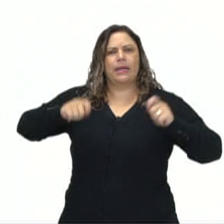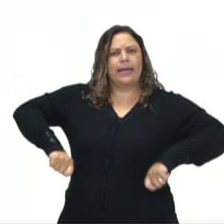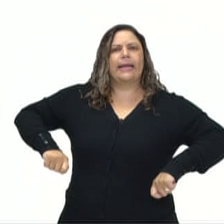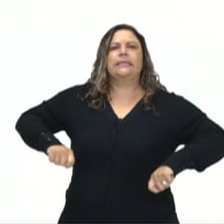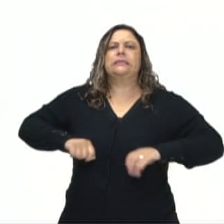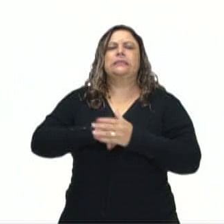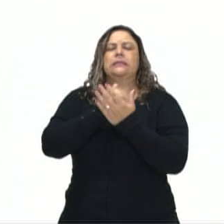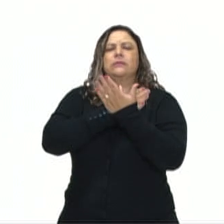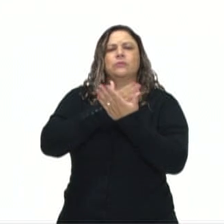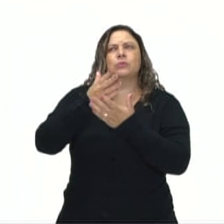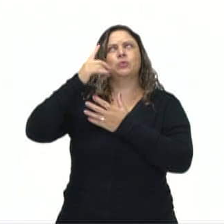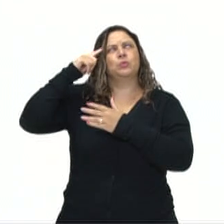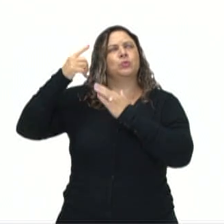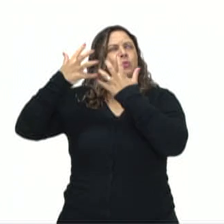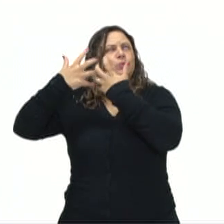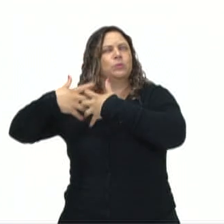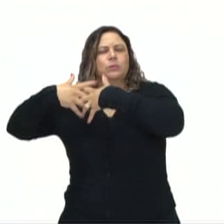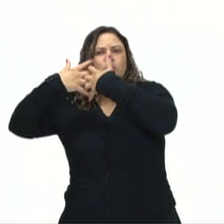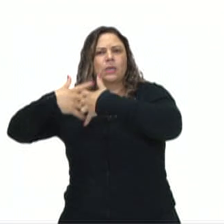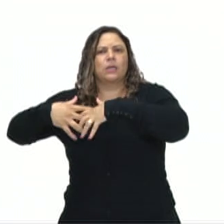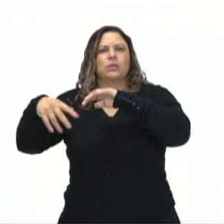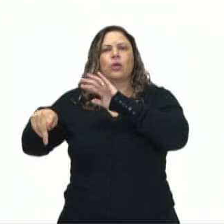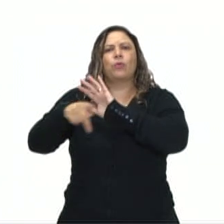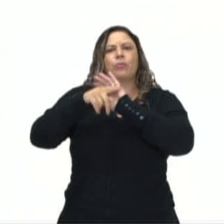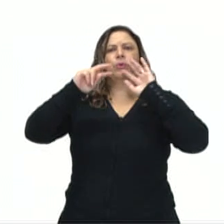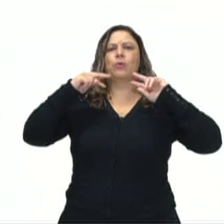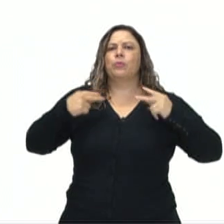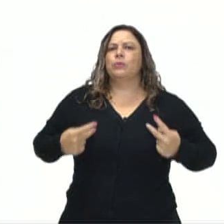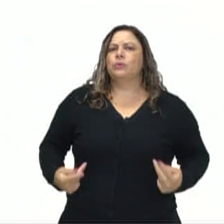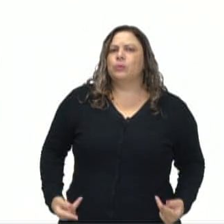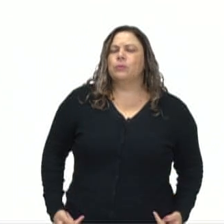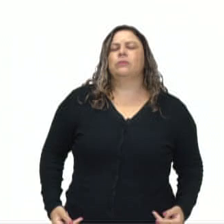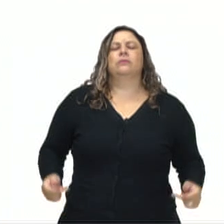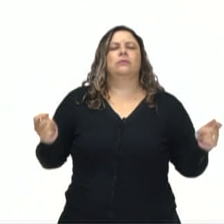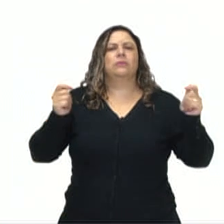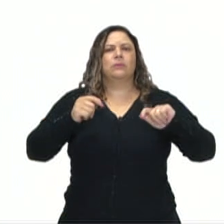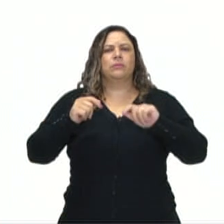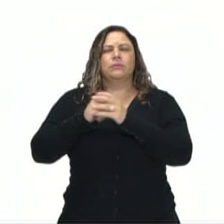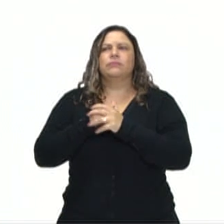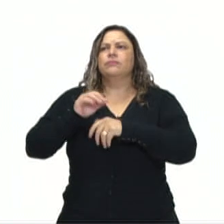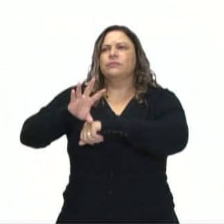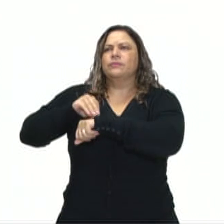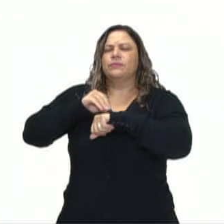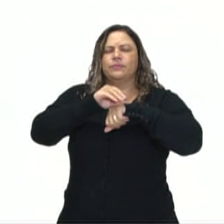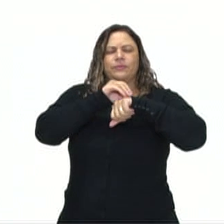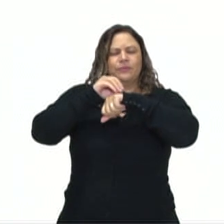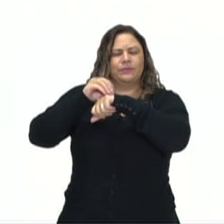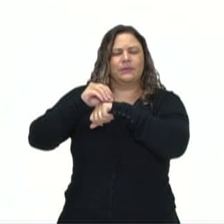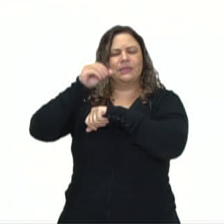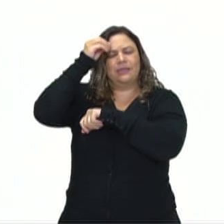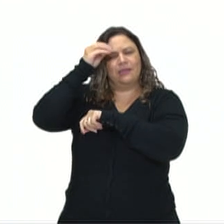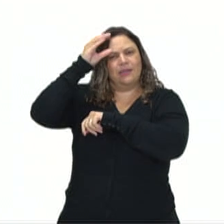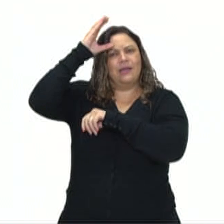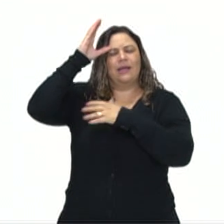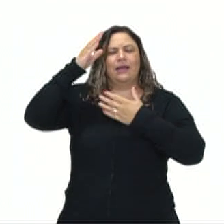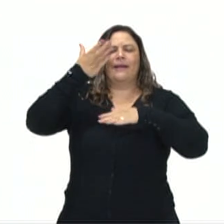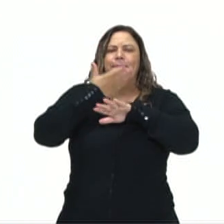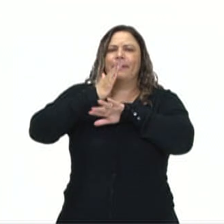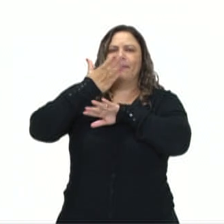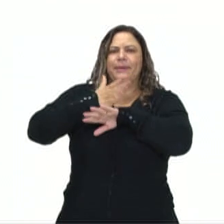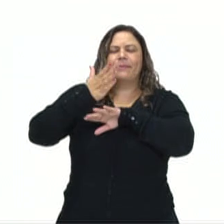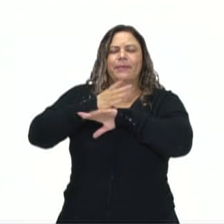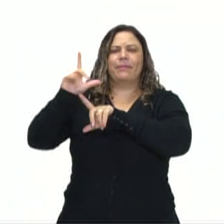um princípio racional próprio do homem, dotado de sabedoria prática. Isso aí é uma citação do